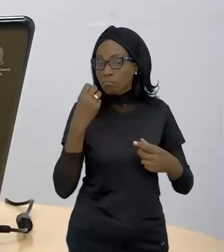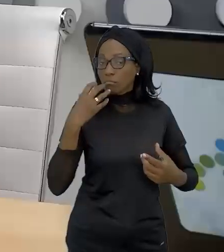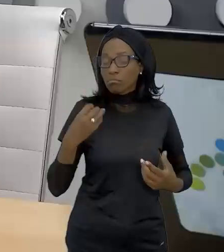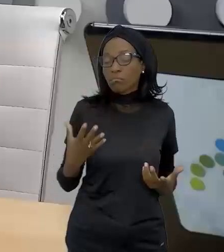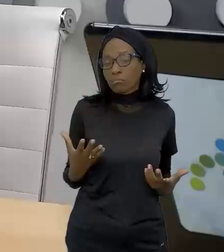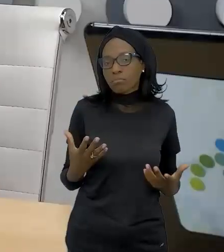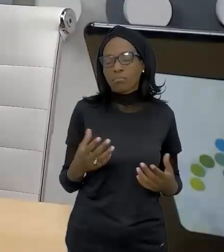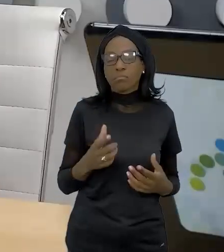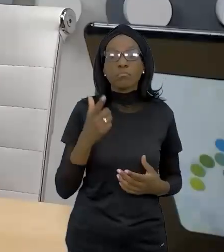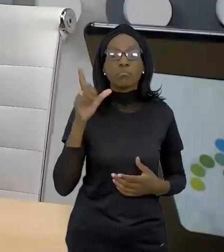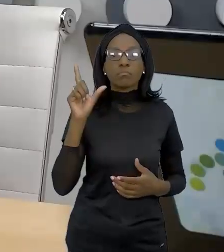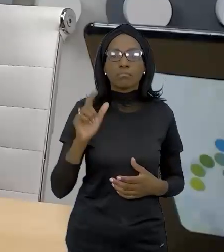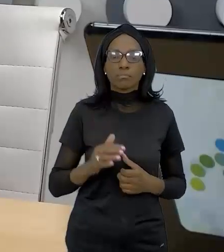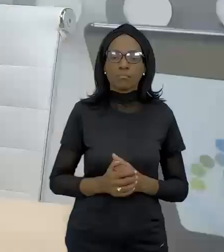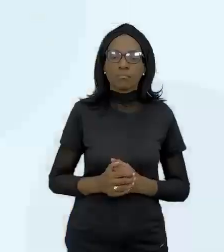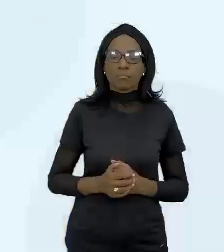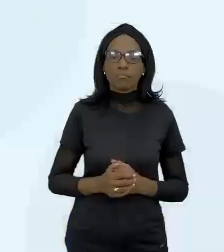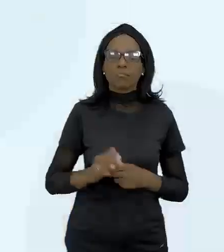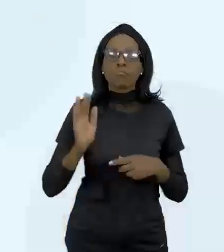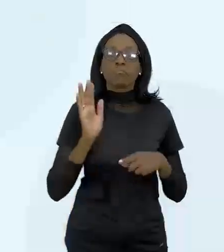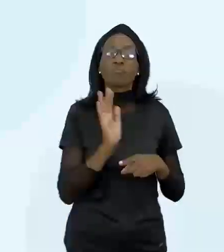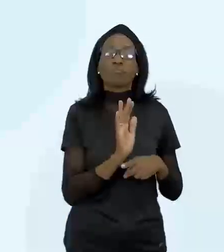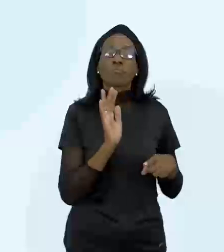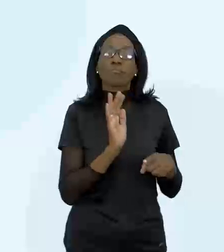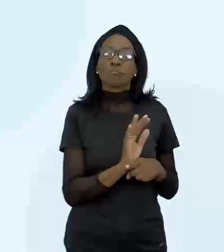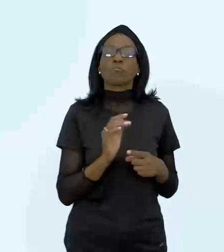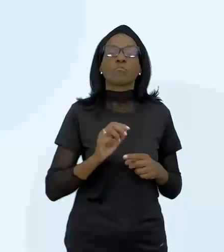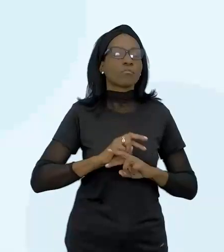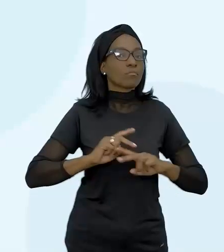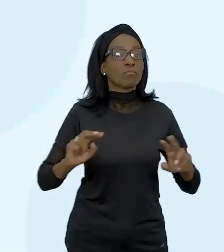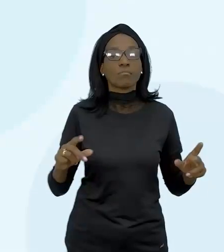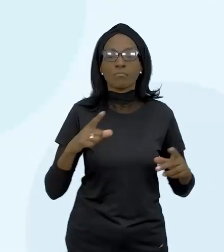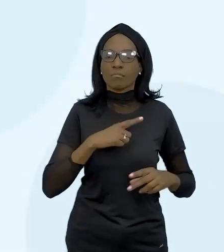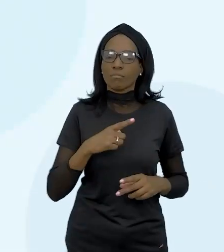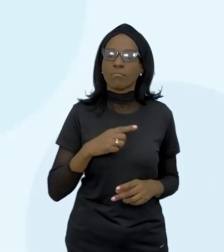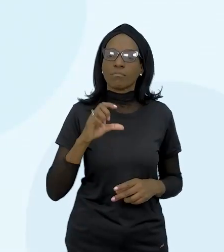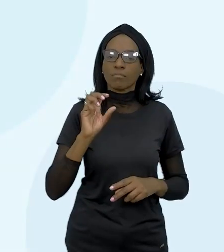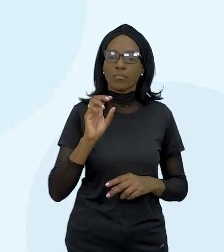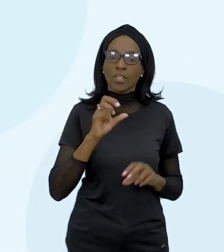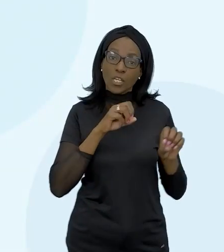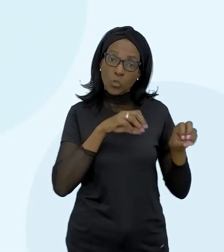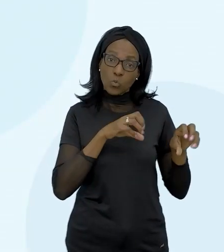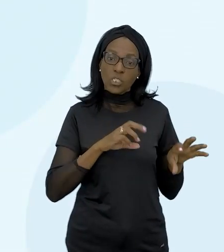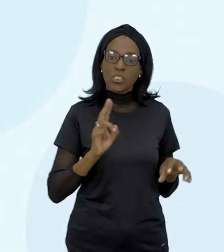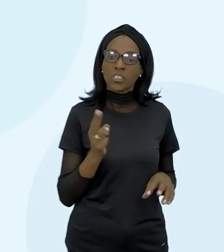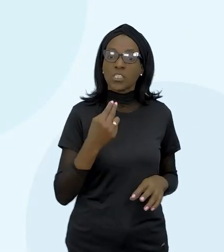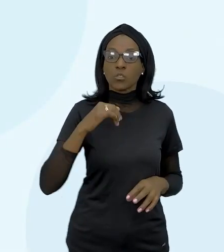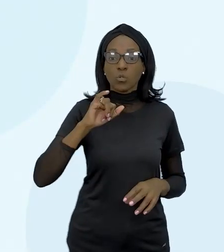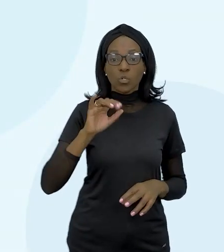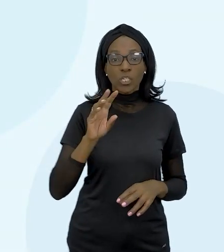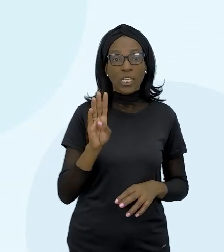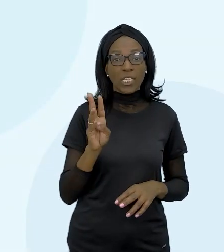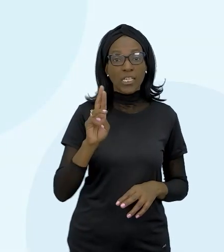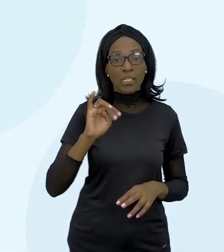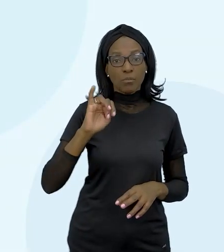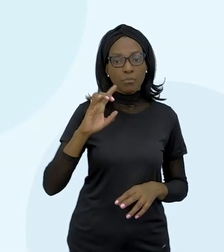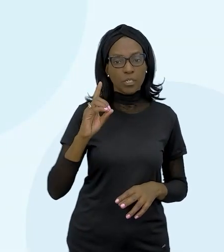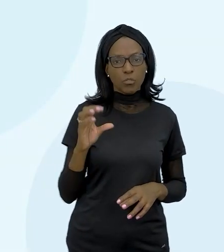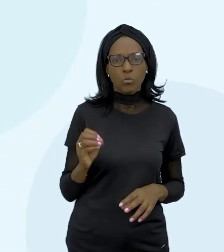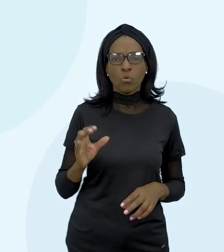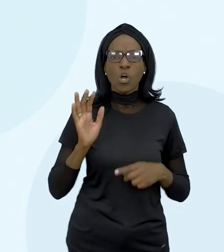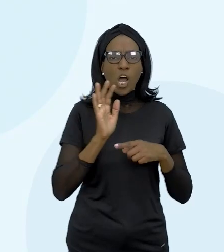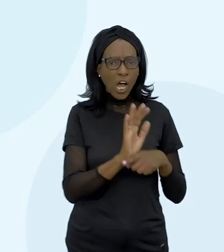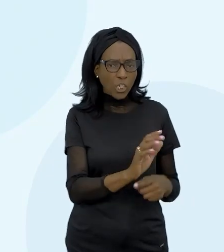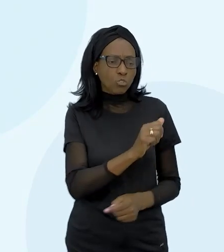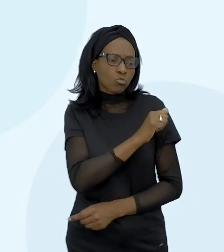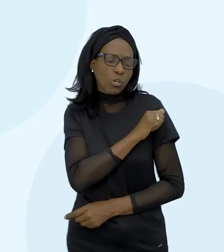E o próximo, os benefícios do ensino híbrido. Que ele desenvolve a autonomia dos estudantes,